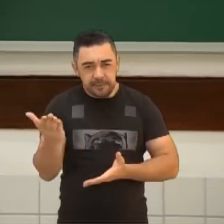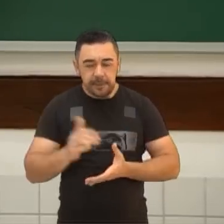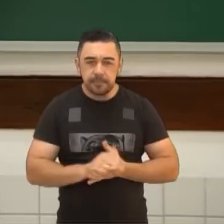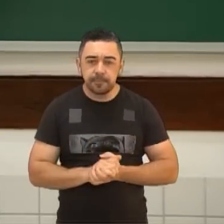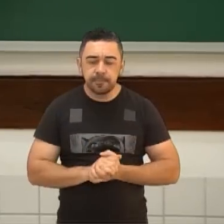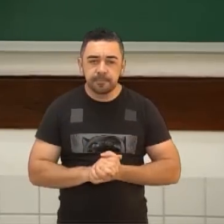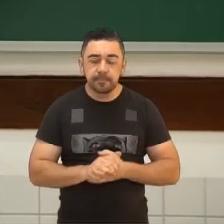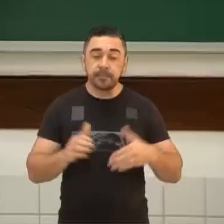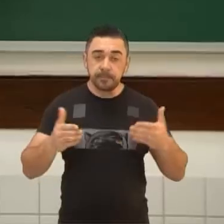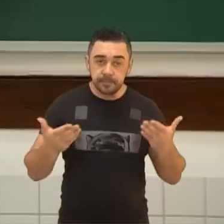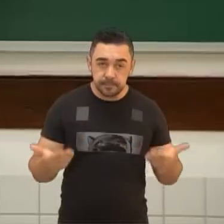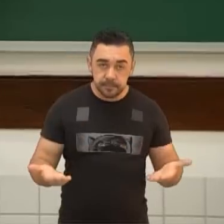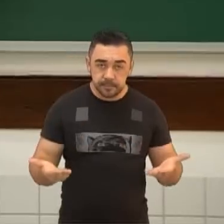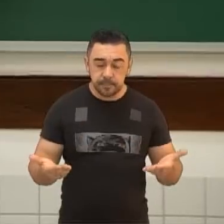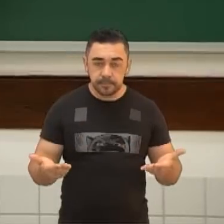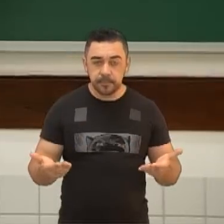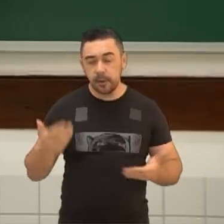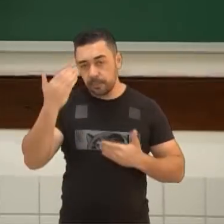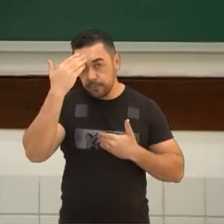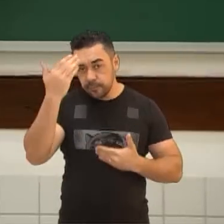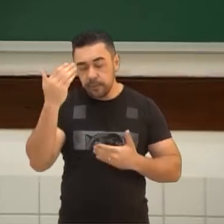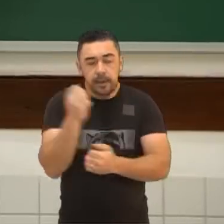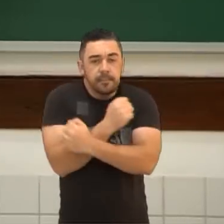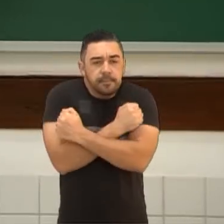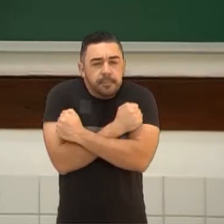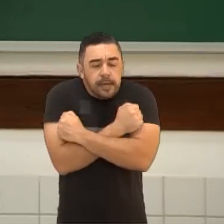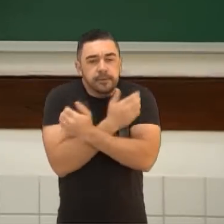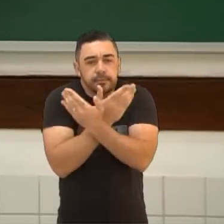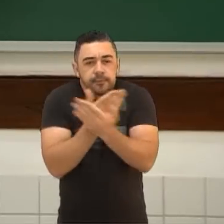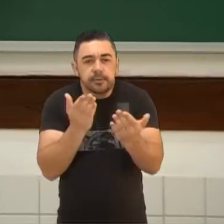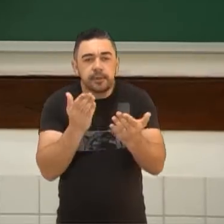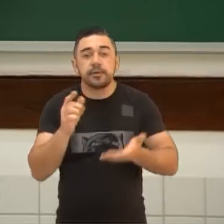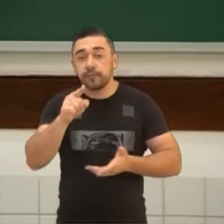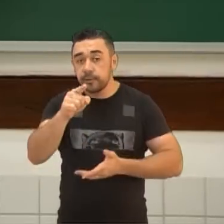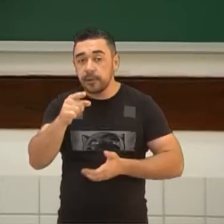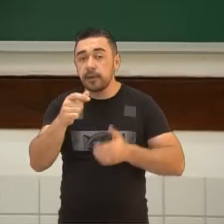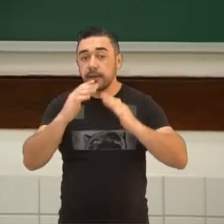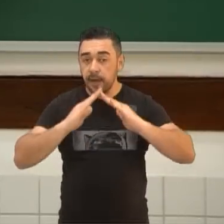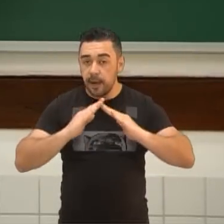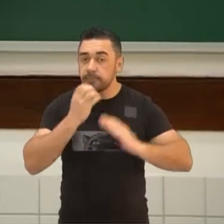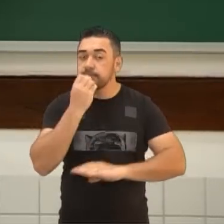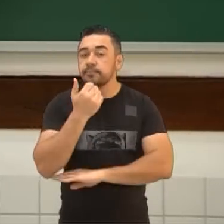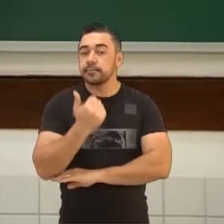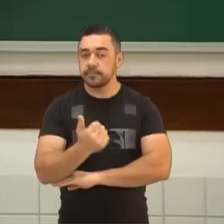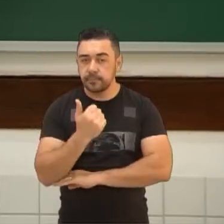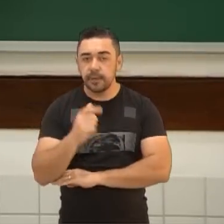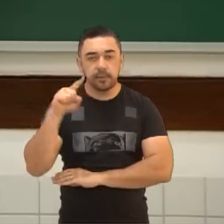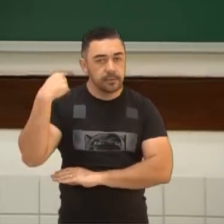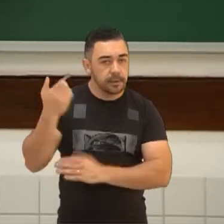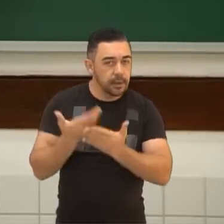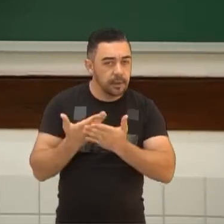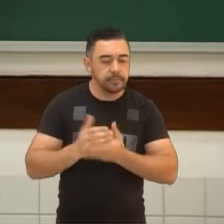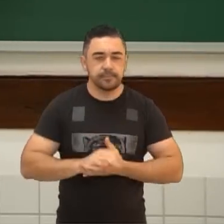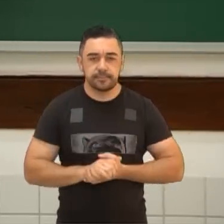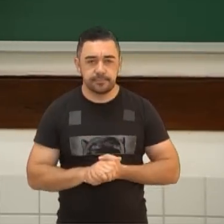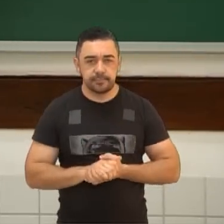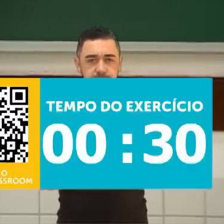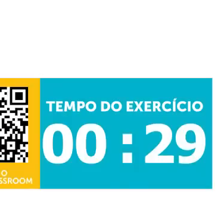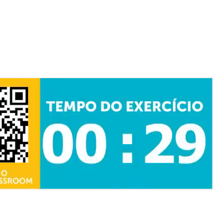pessoal? Então, a professora deixa um grande abraço para vocês e fiquem bem. Até a nossa próxima aula. Tchau, tchau!